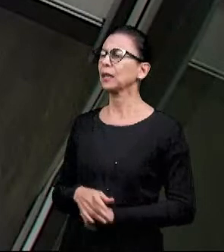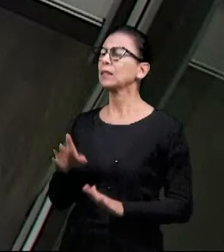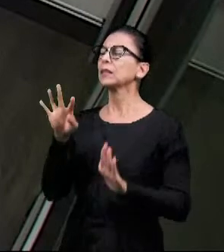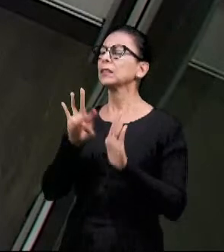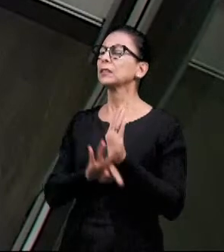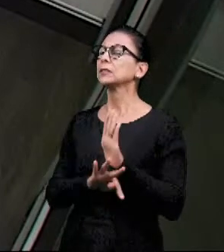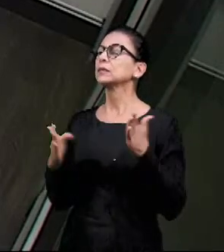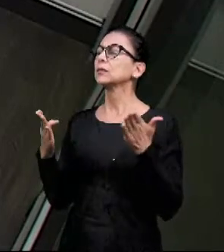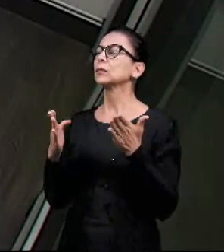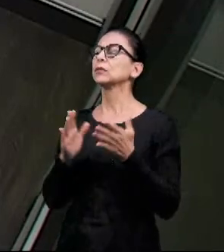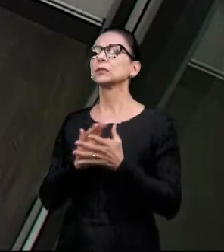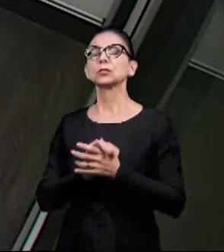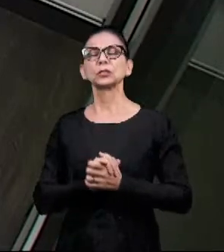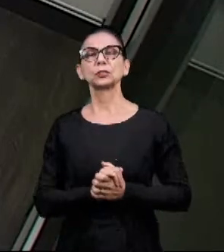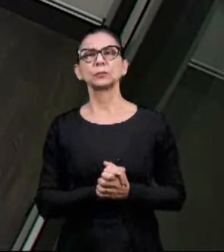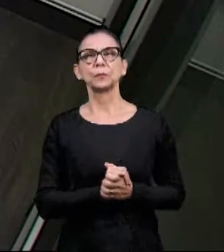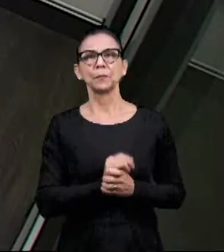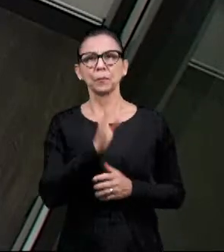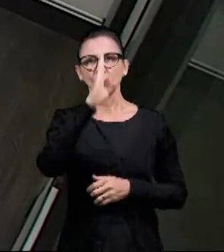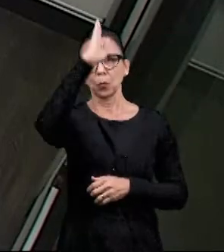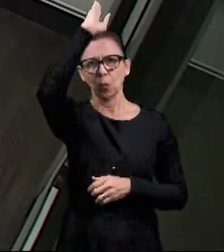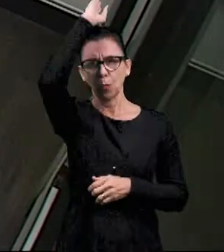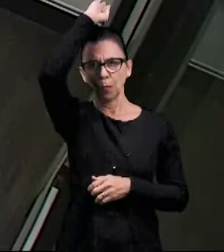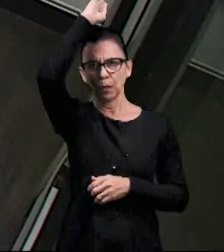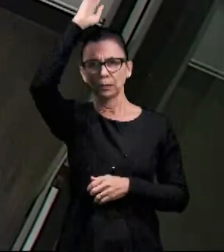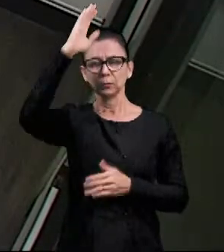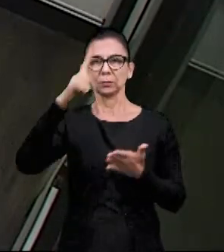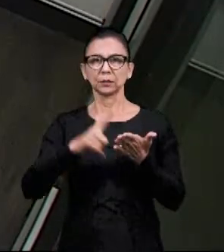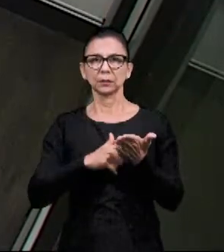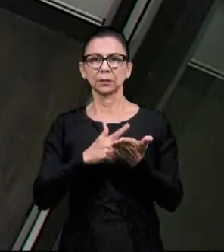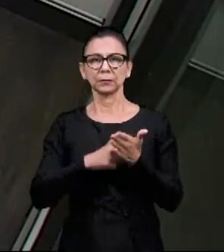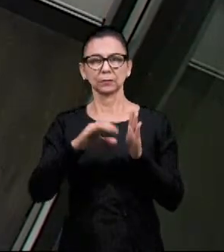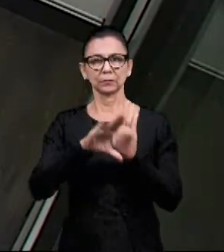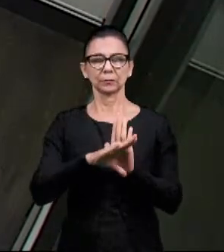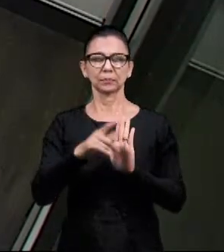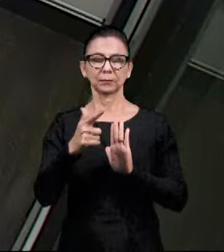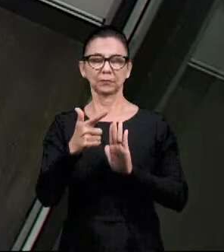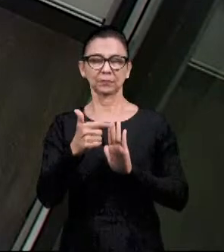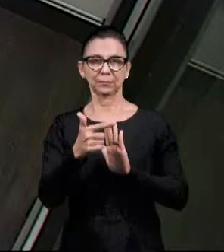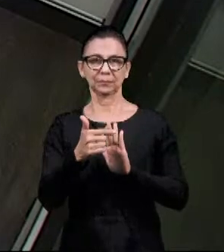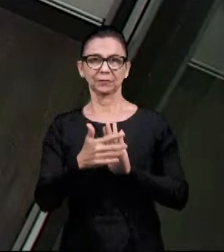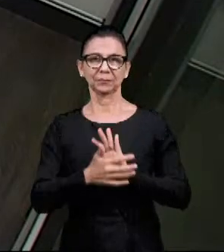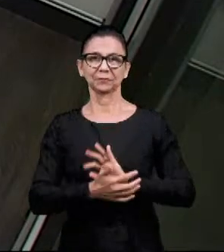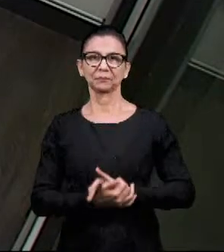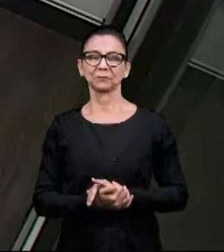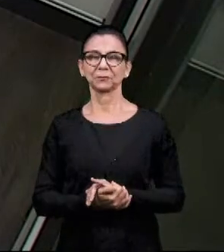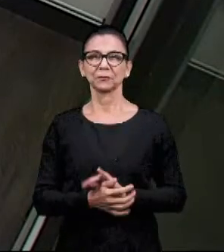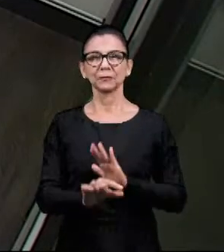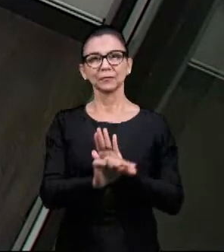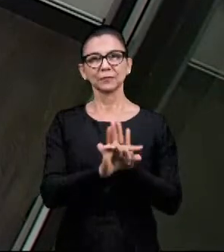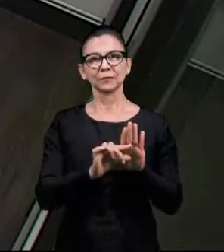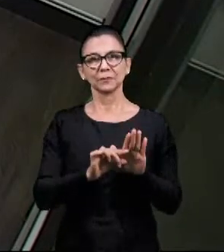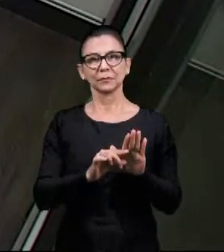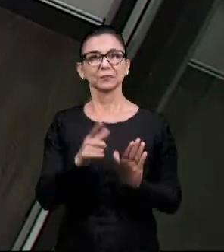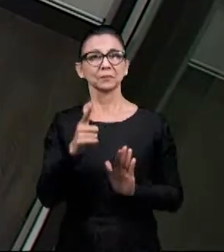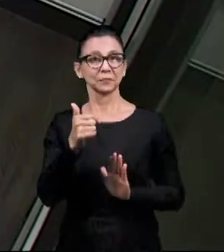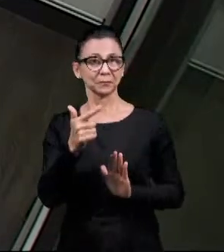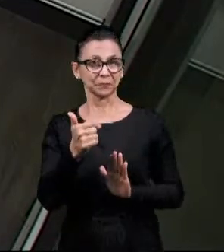para a mensagem desta noite? O texto é Romanos, capítulo 12, a partir do versículo